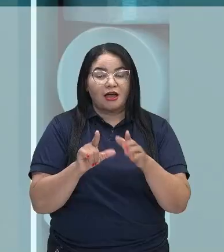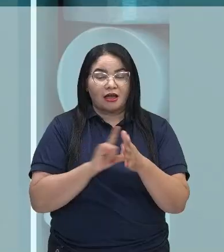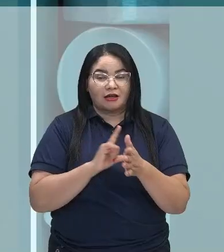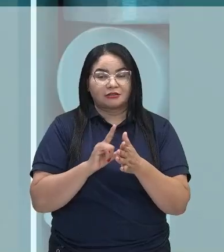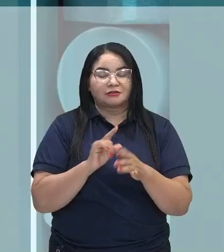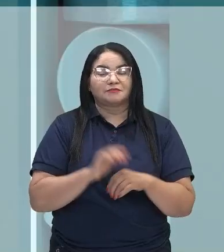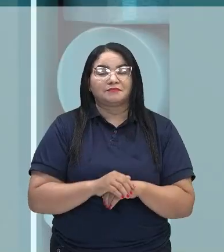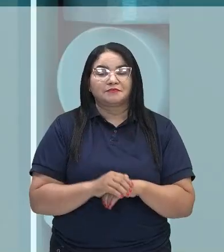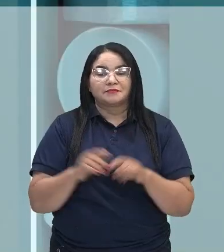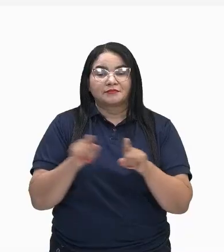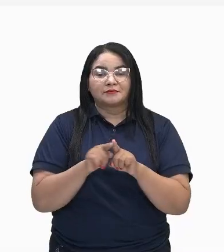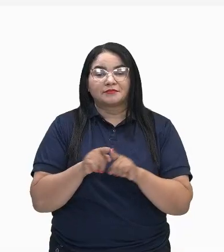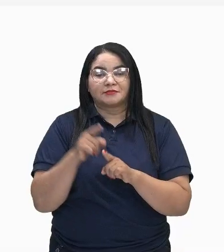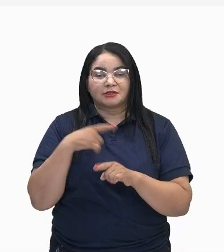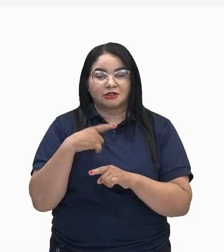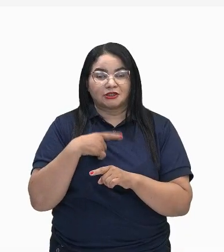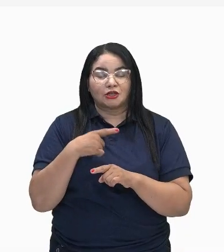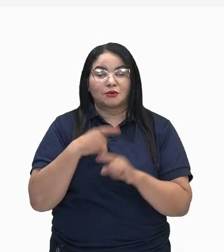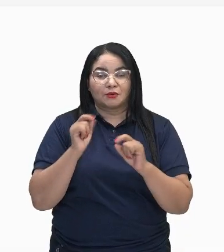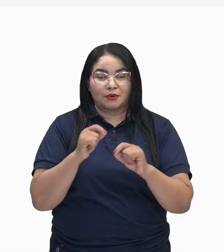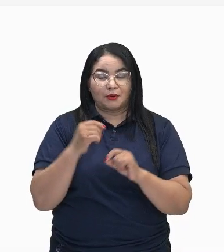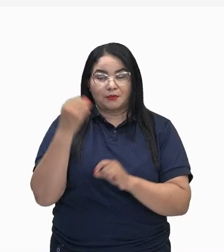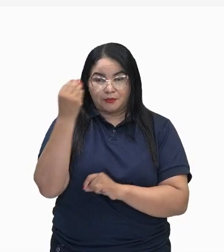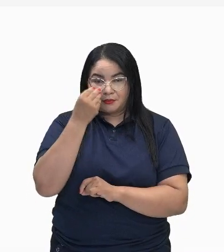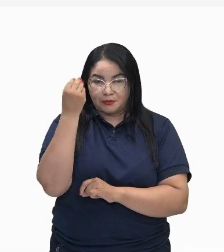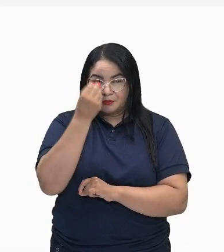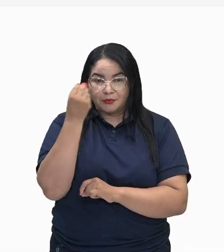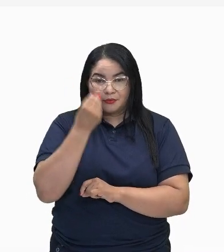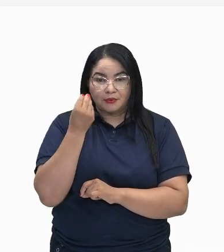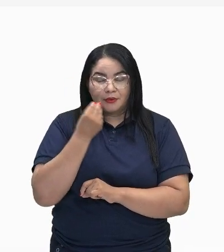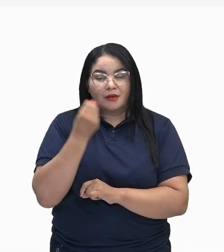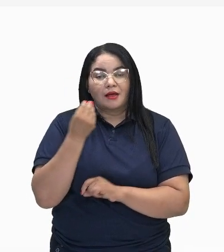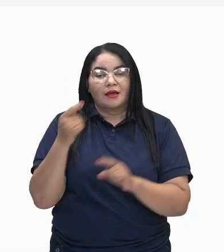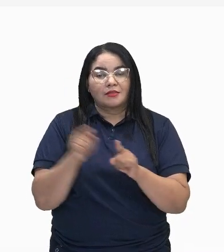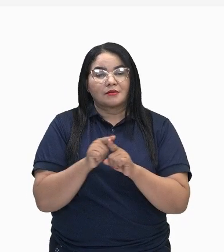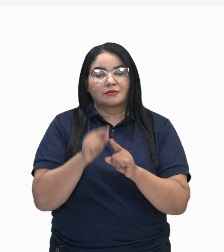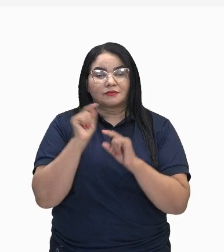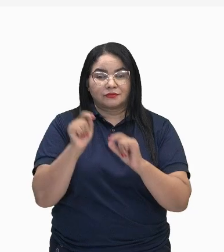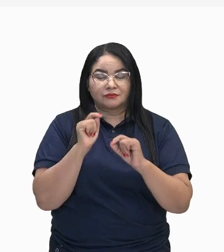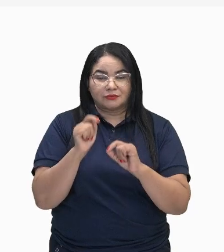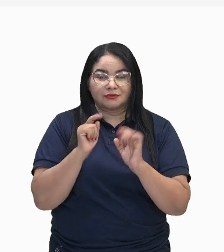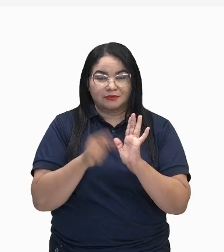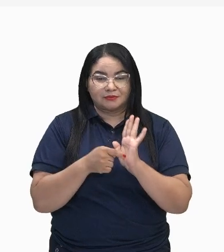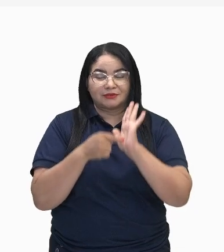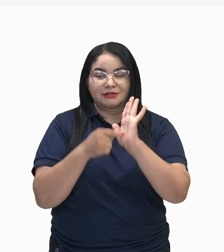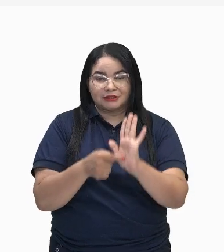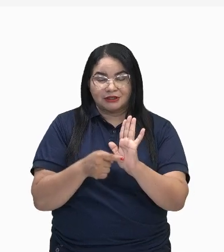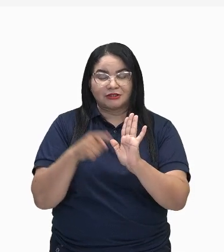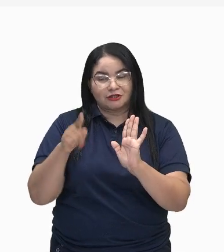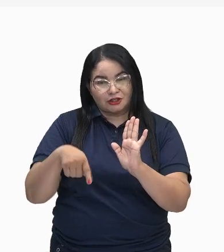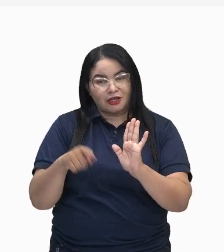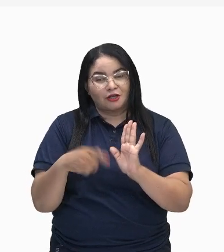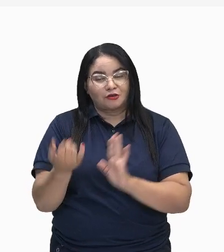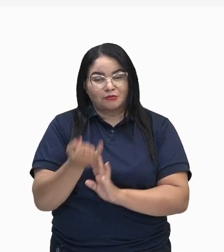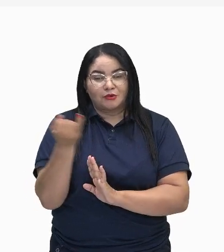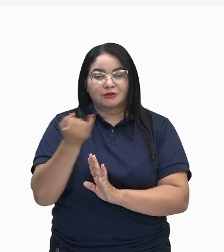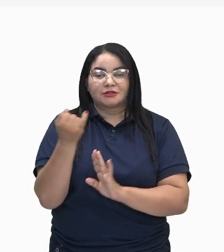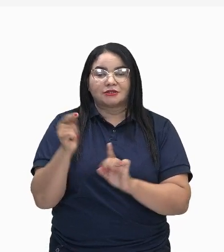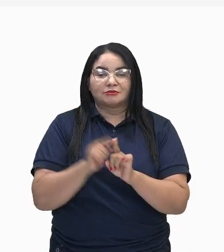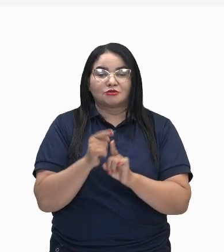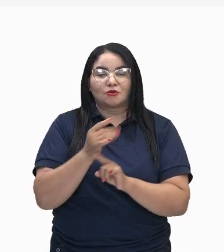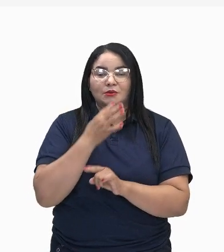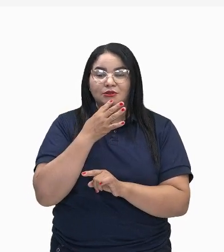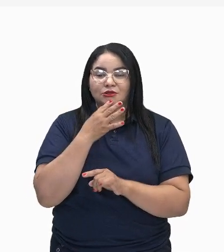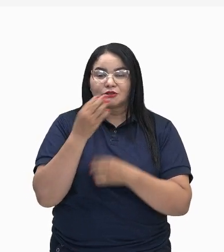anterior. Temos também a maquiagem, certo? A maquiagem para apresentação cênica de dança, também conhecida